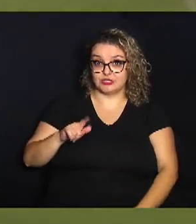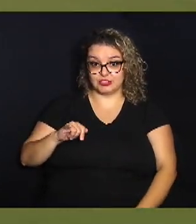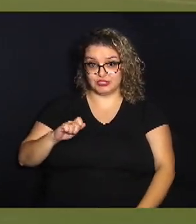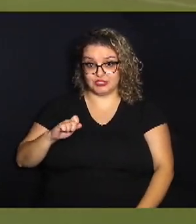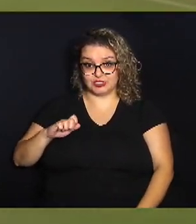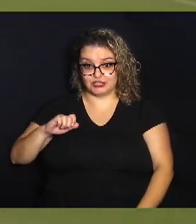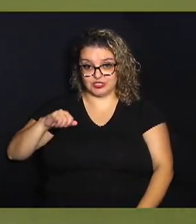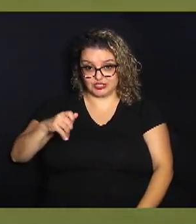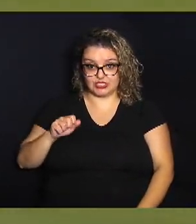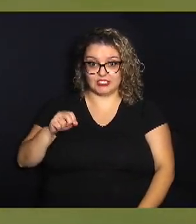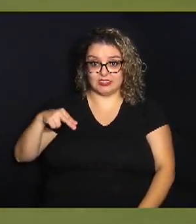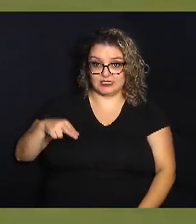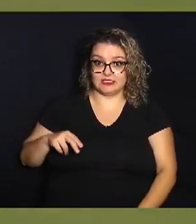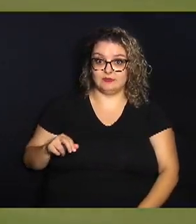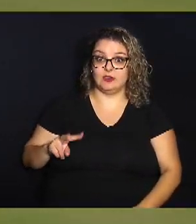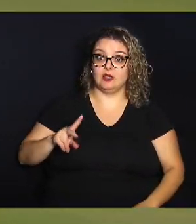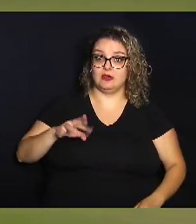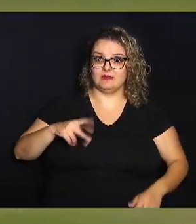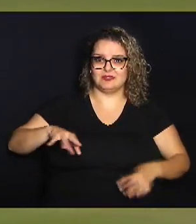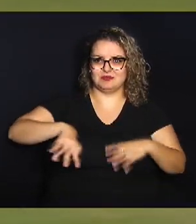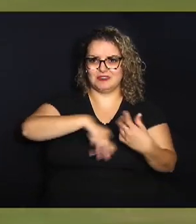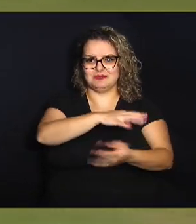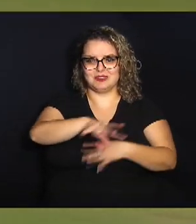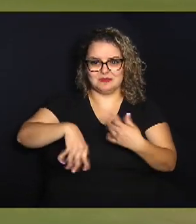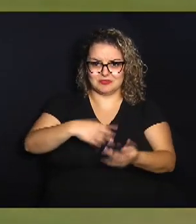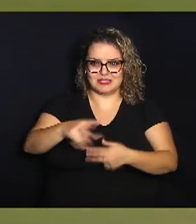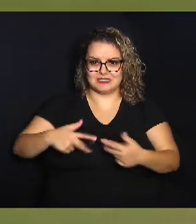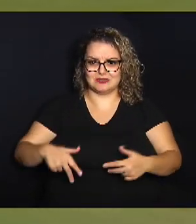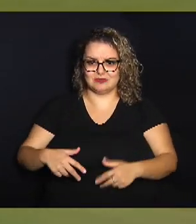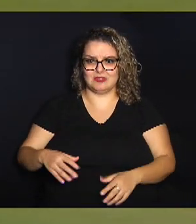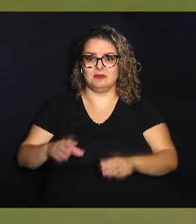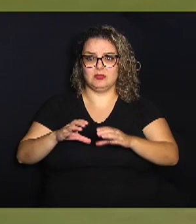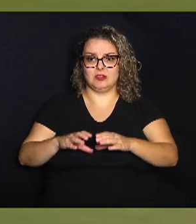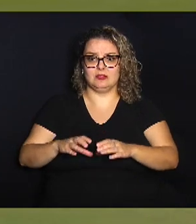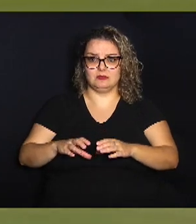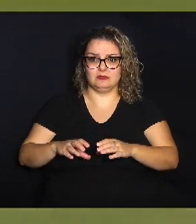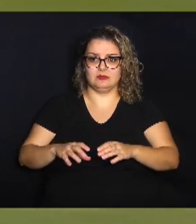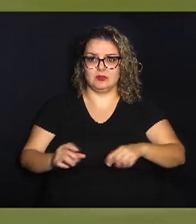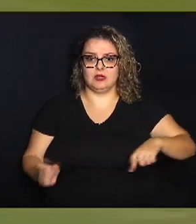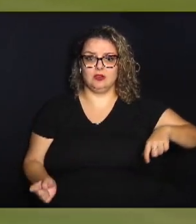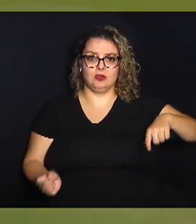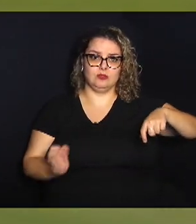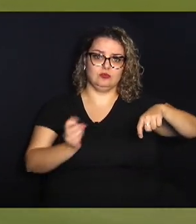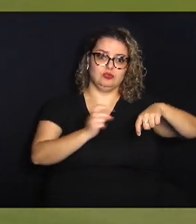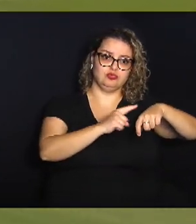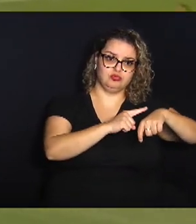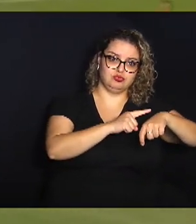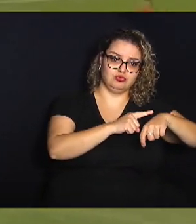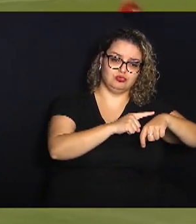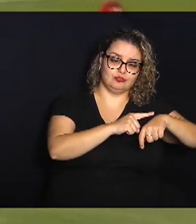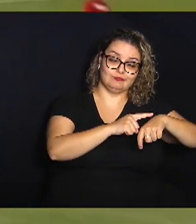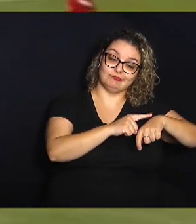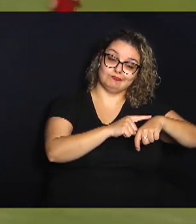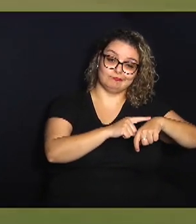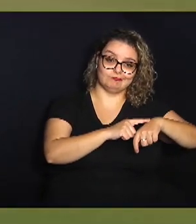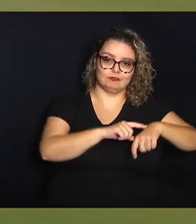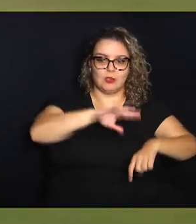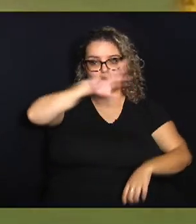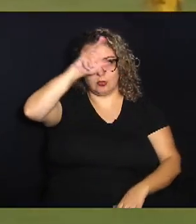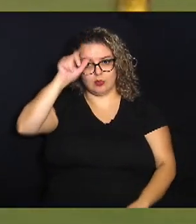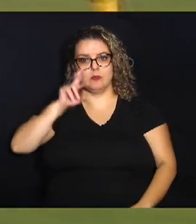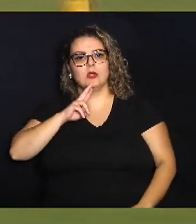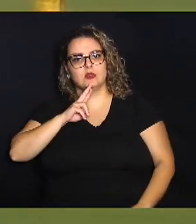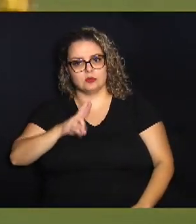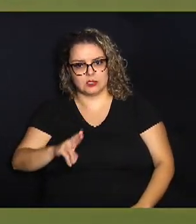lançou o Vinícius, que se enrolou todo com a bola e mandou por cima o terceiro gol. O Amazonas respondeu